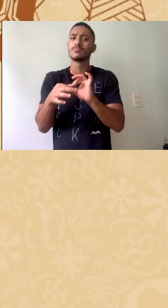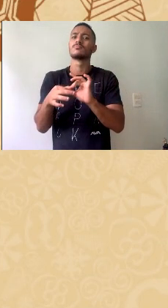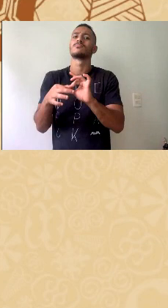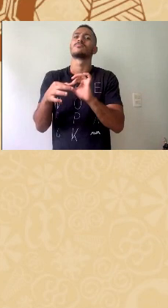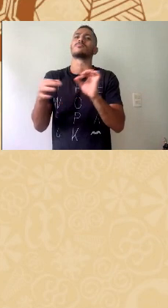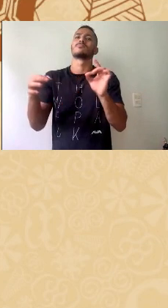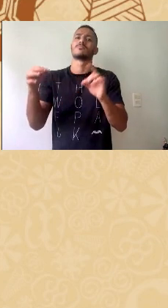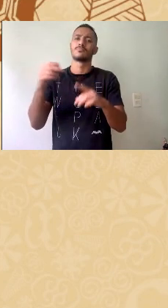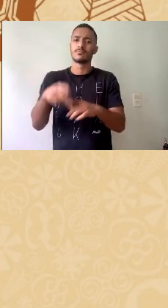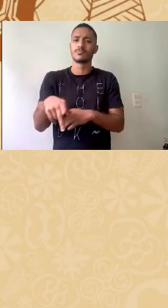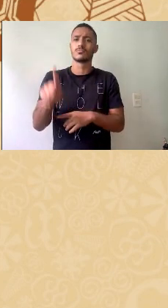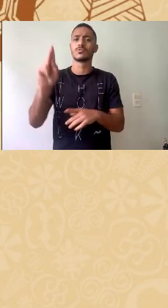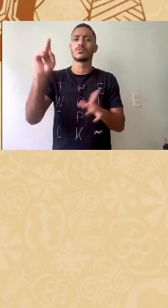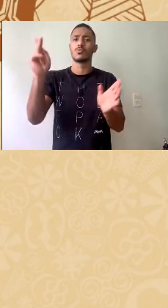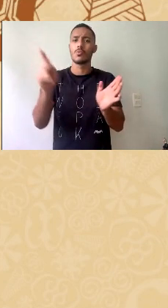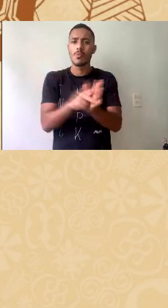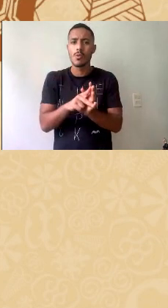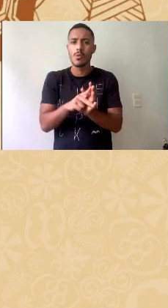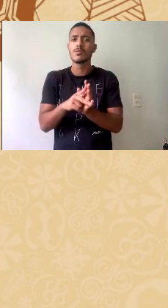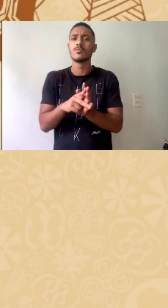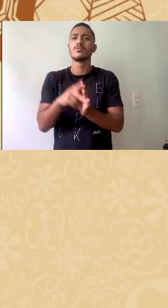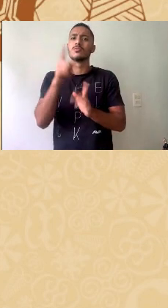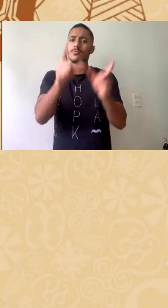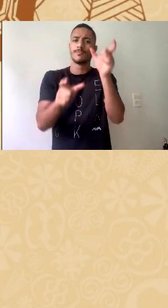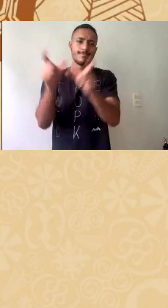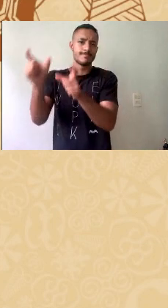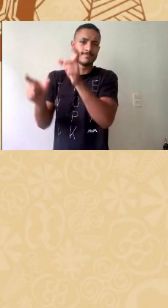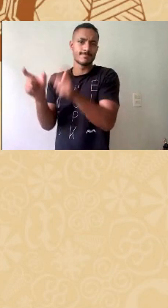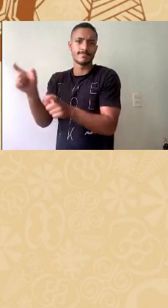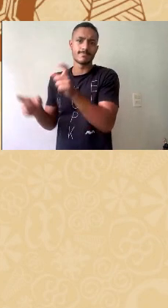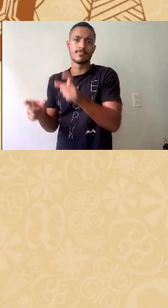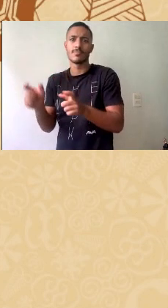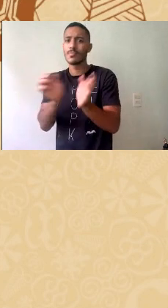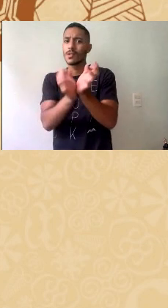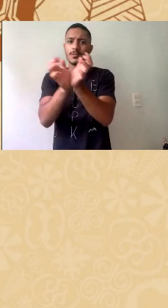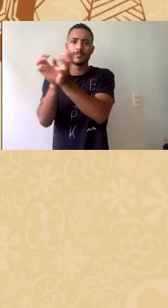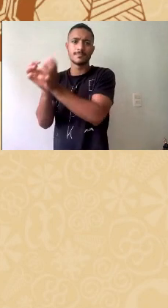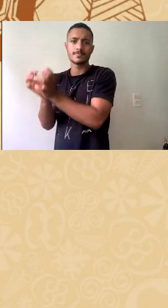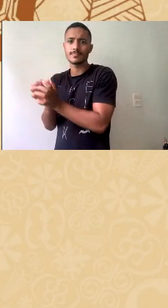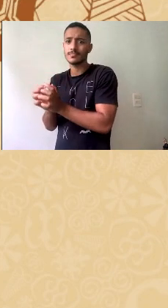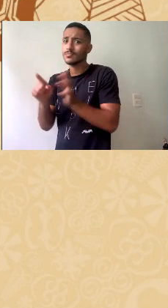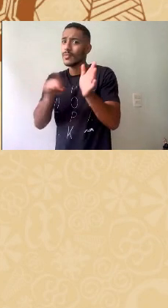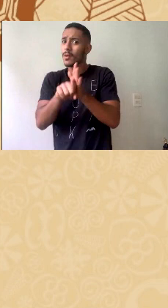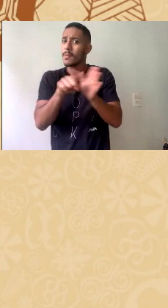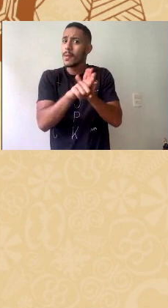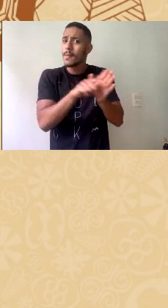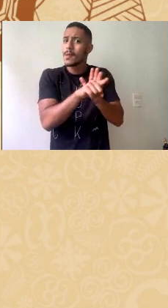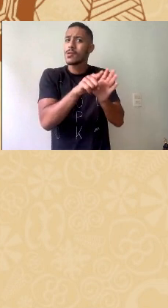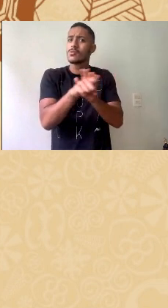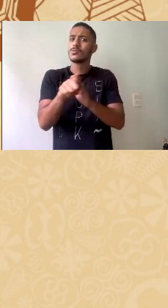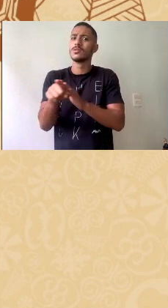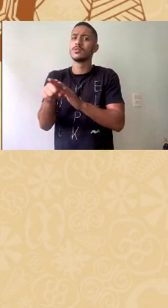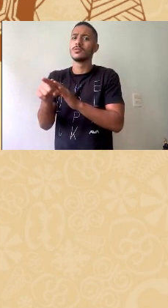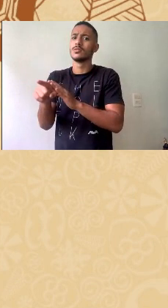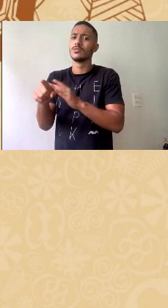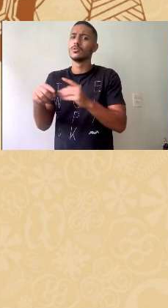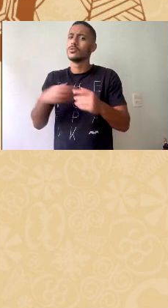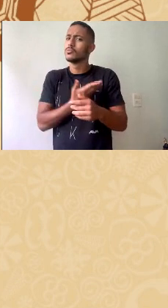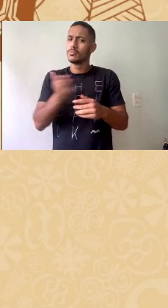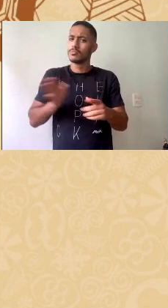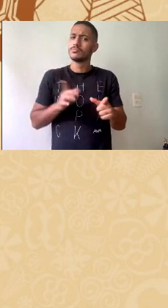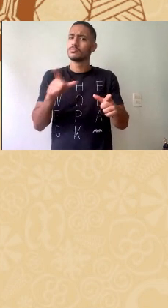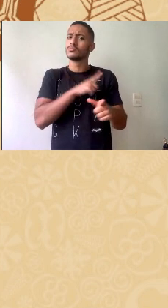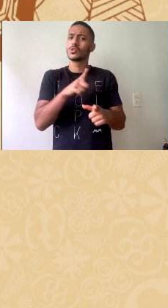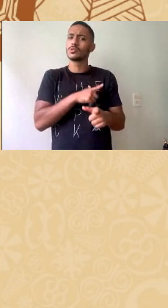produção subjetiva. O que eu quero dizer aqui e perguntar é: nós temos um programa sistemático de combate ao racismo institucional dentro das